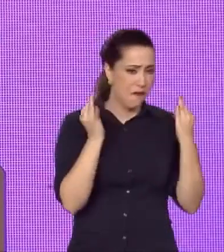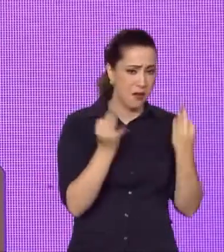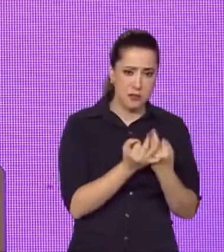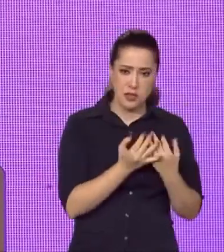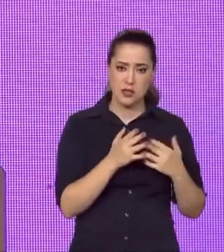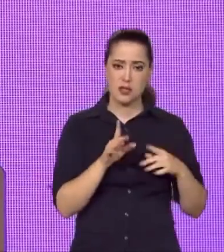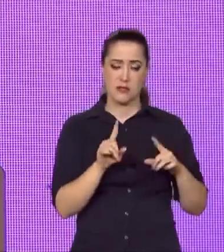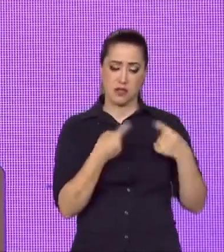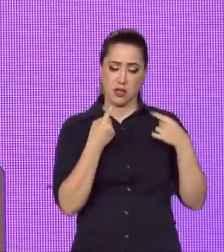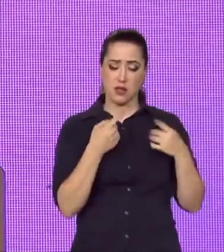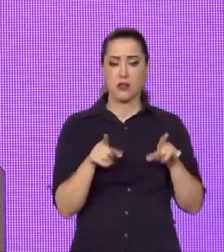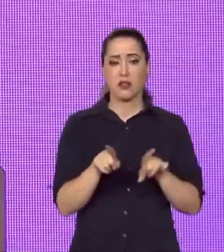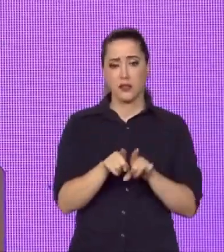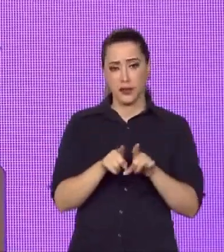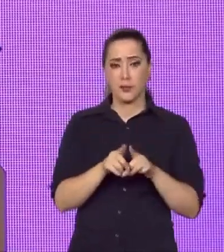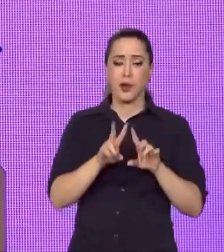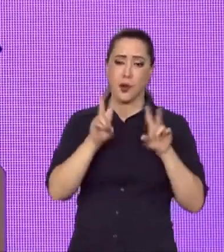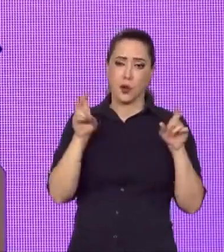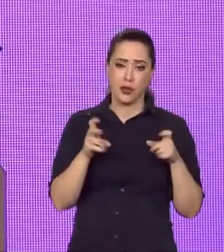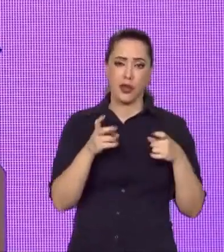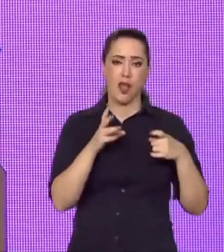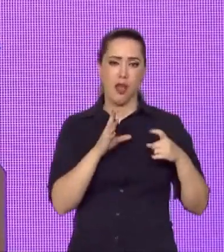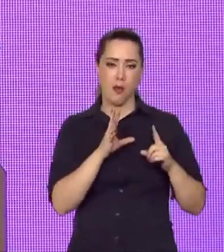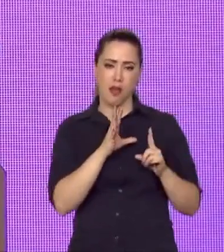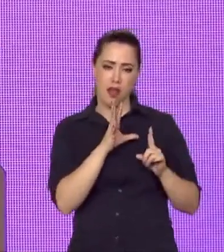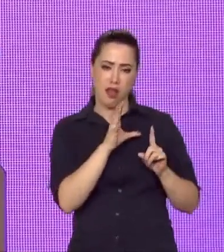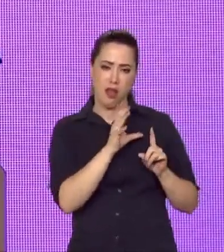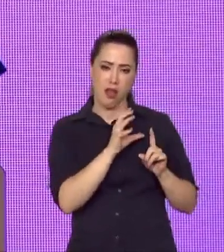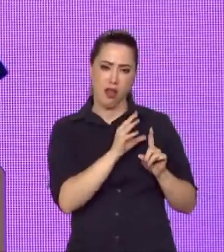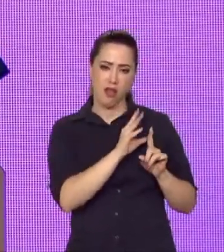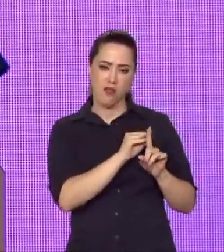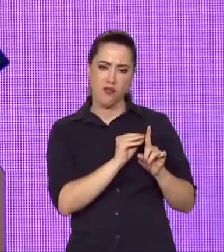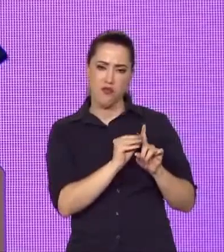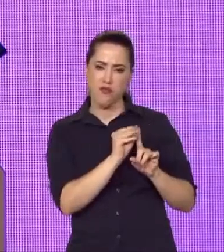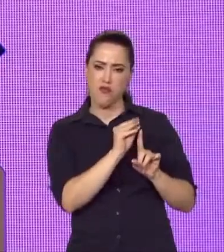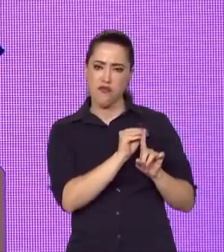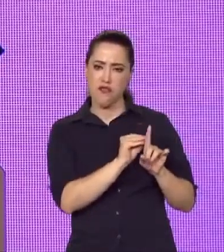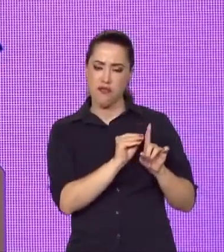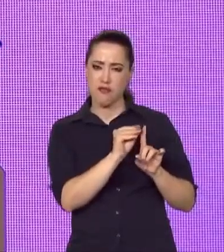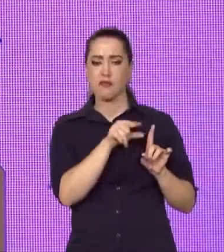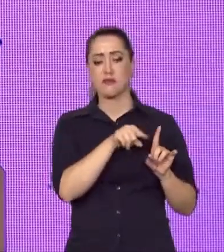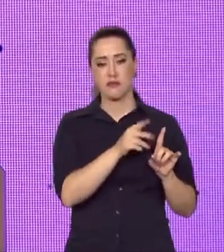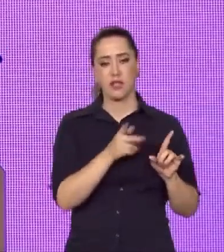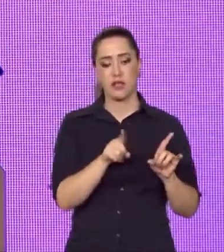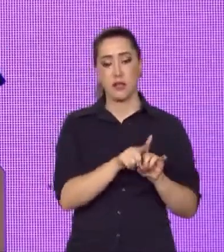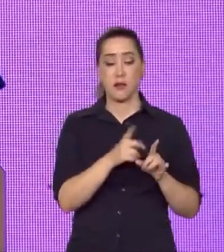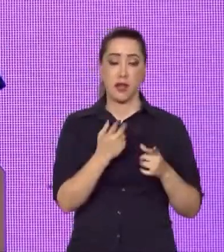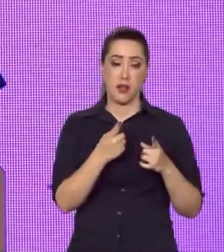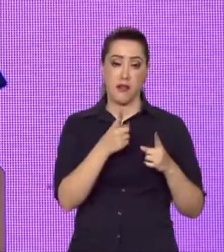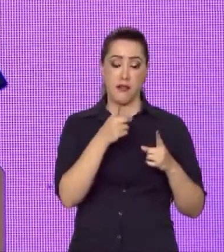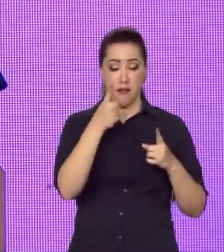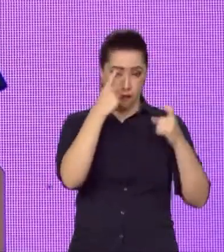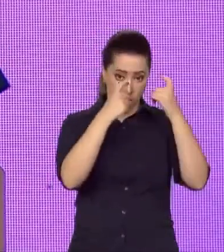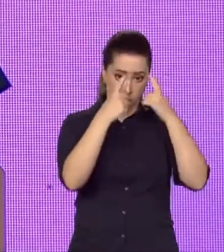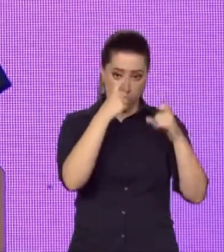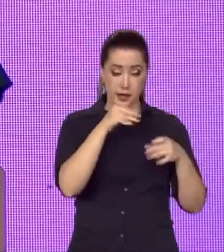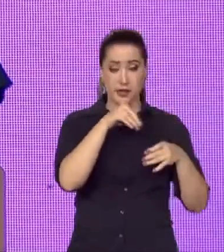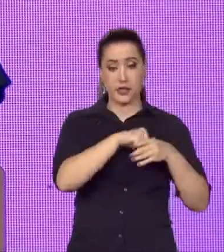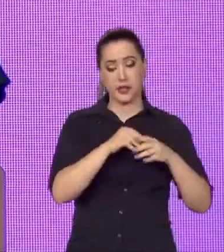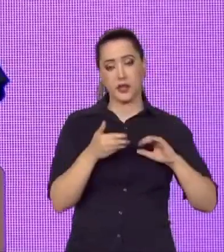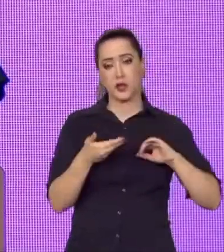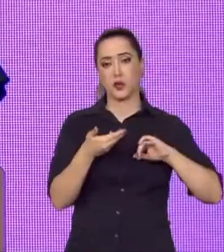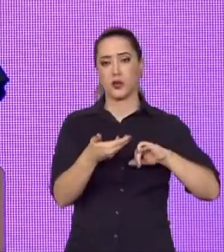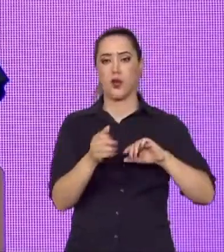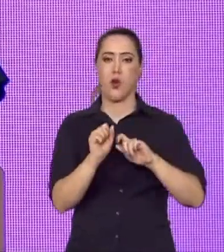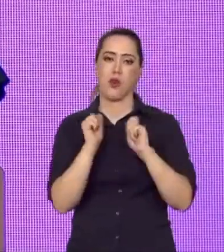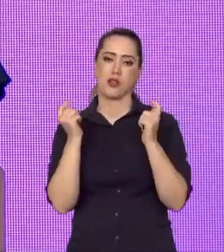com casos de importunação sexual e agressão física nas casas legislativas. A gente tem muitos casos,